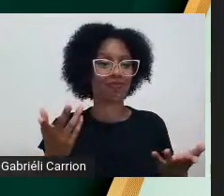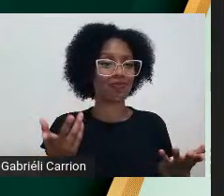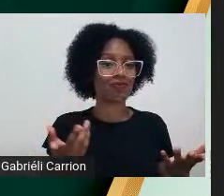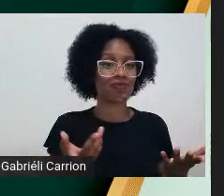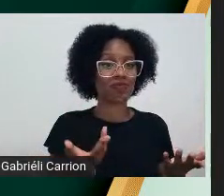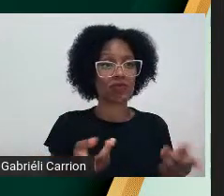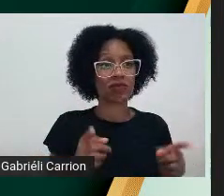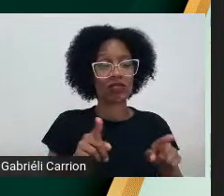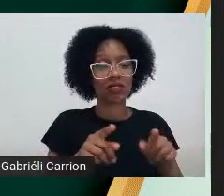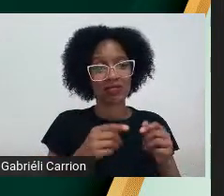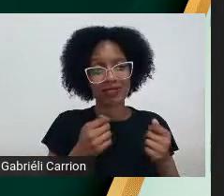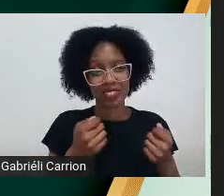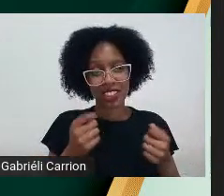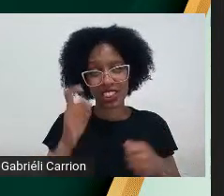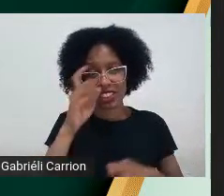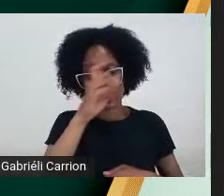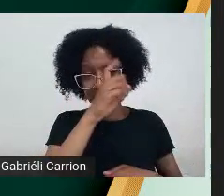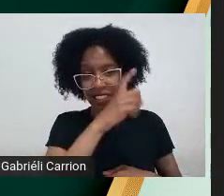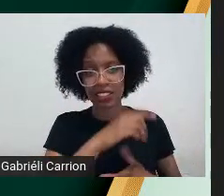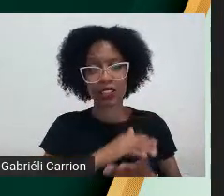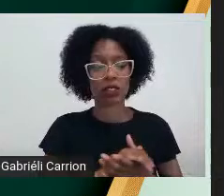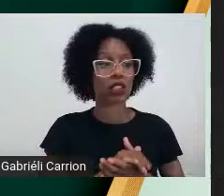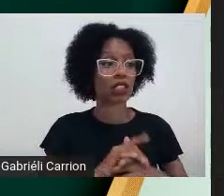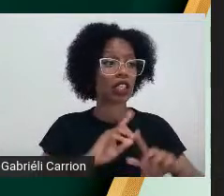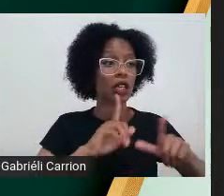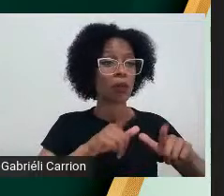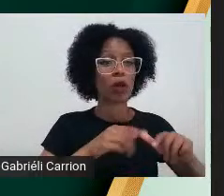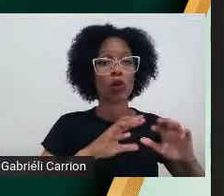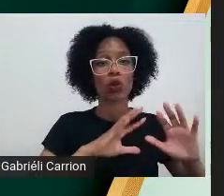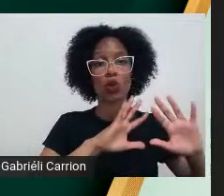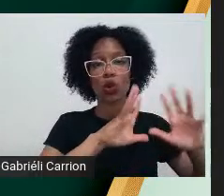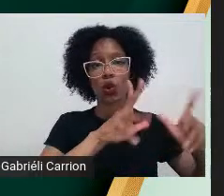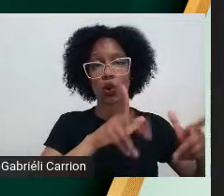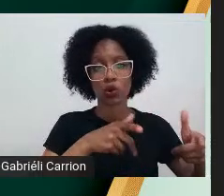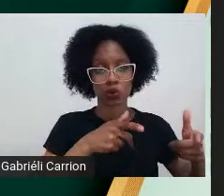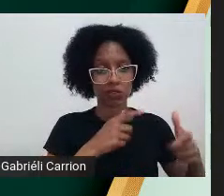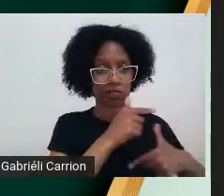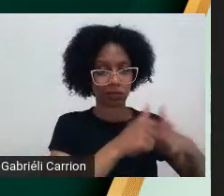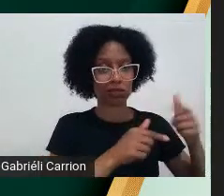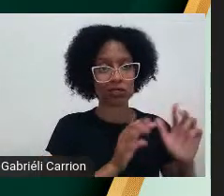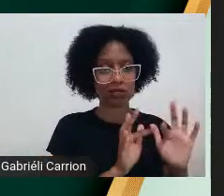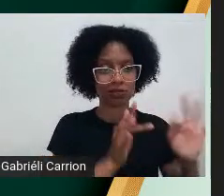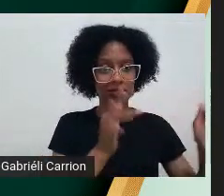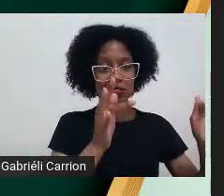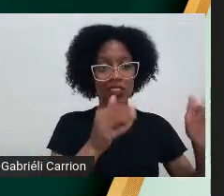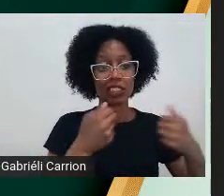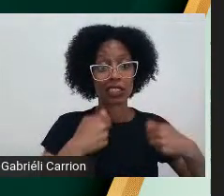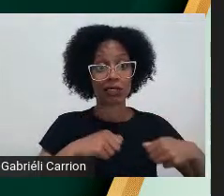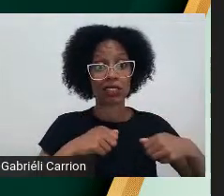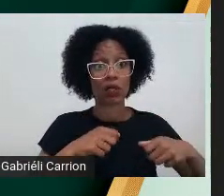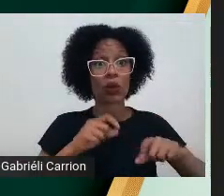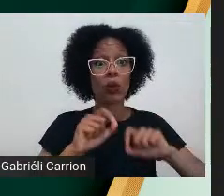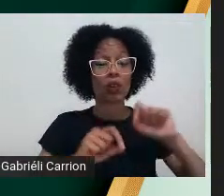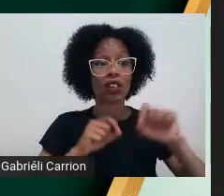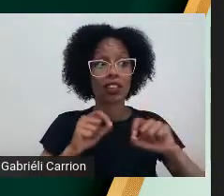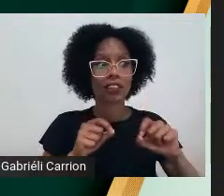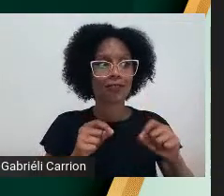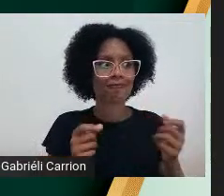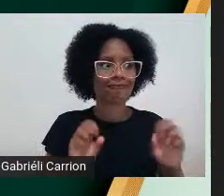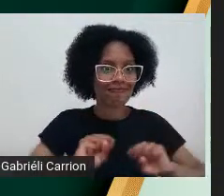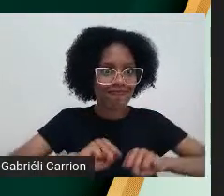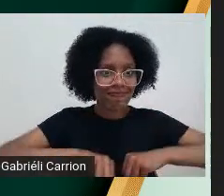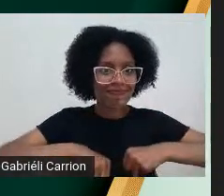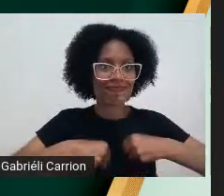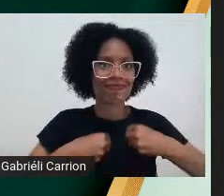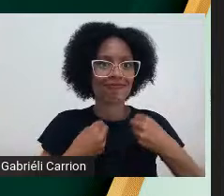além de todo o corpo técnico, cada vez maior envolvimento no sentido de assegurar